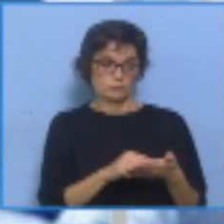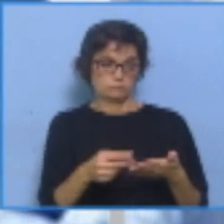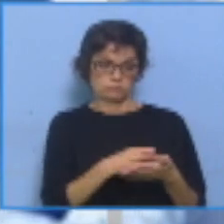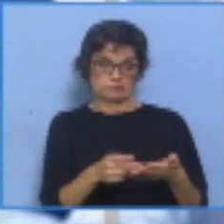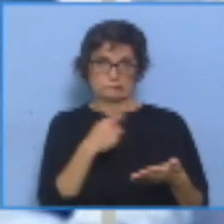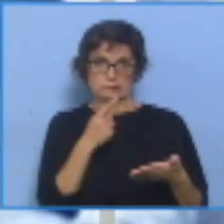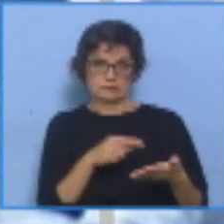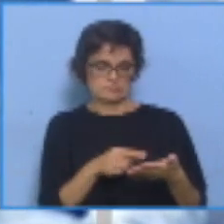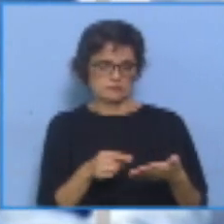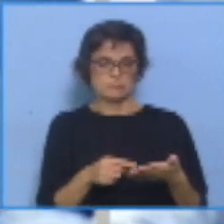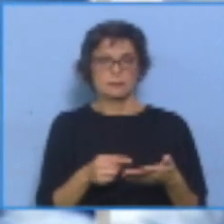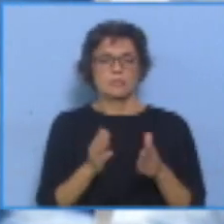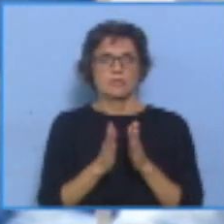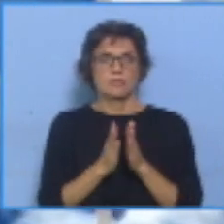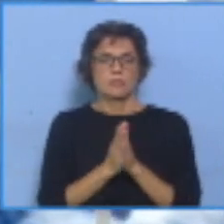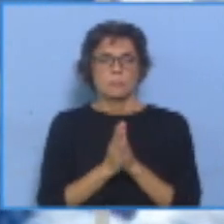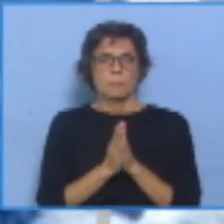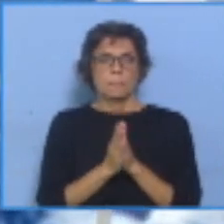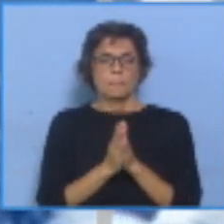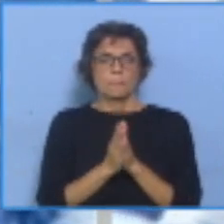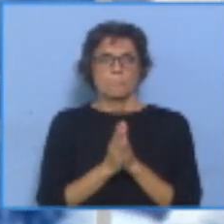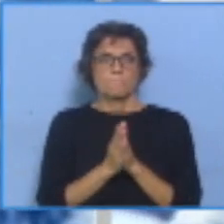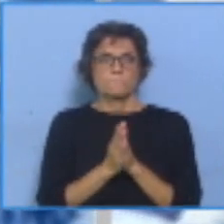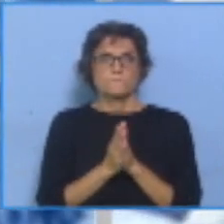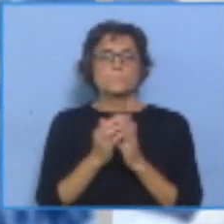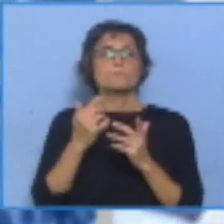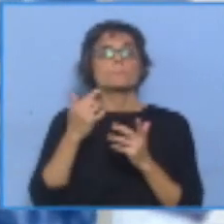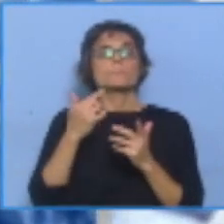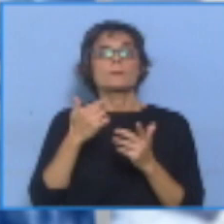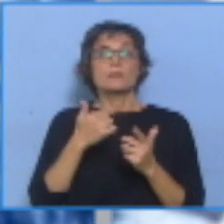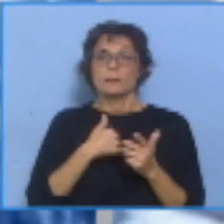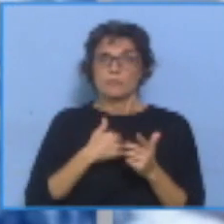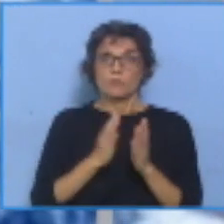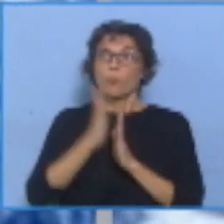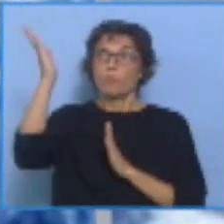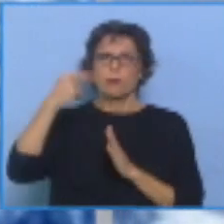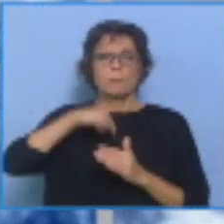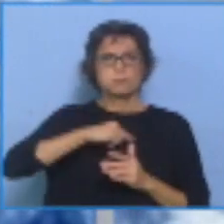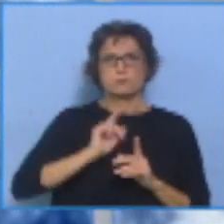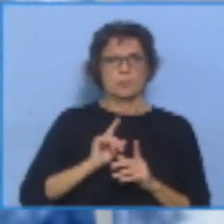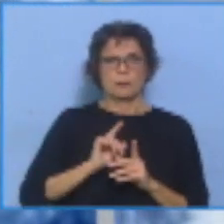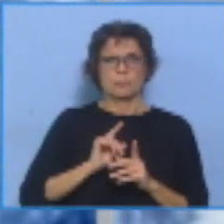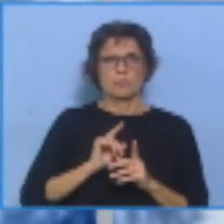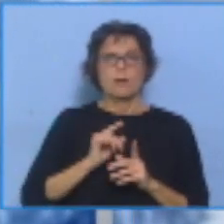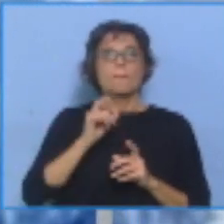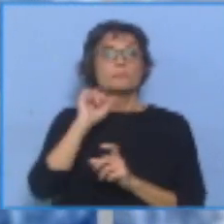diz: não trago Deus em mim, mas no mundo o procuro, sabendo que o real o mostrará.